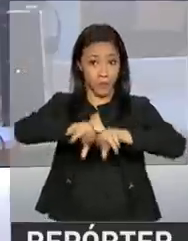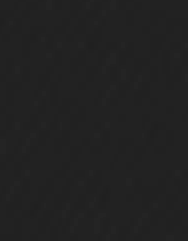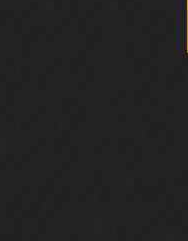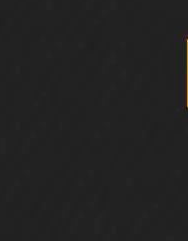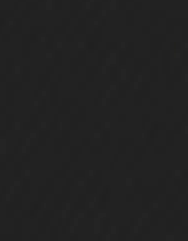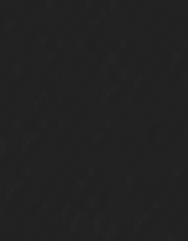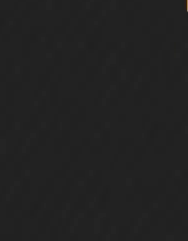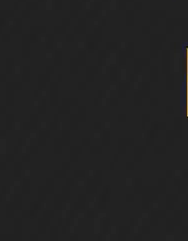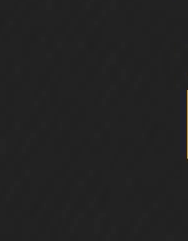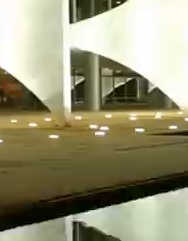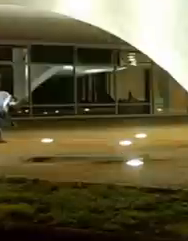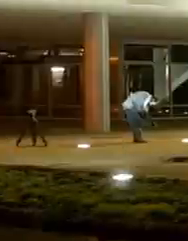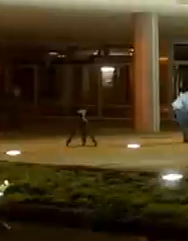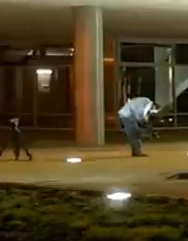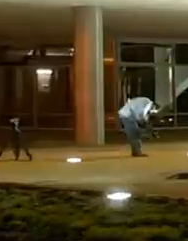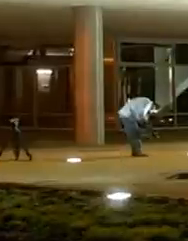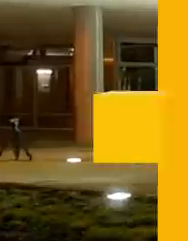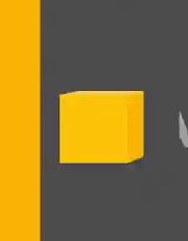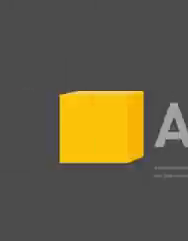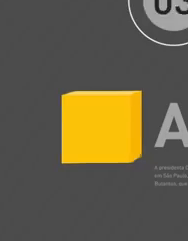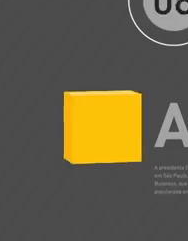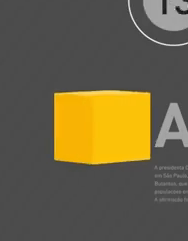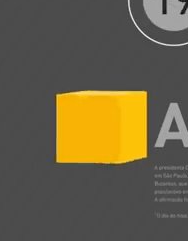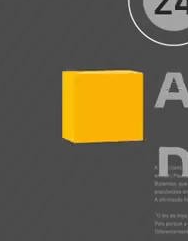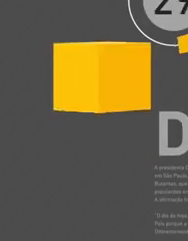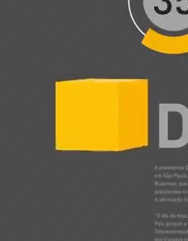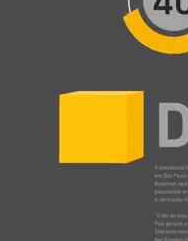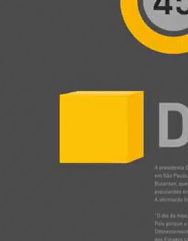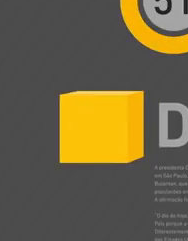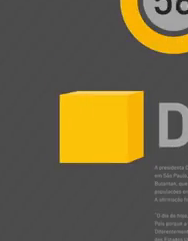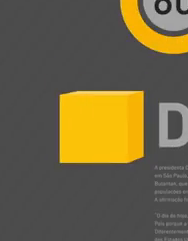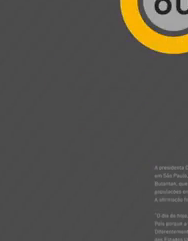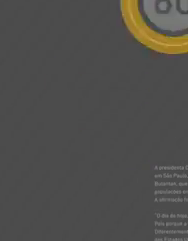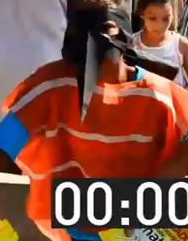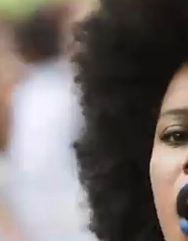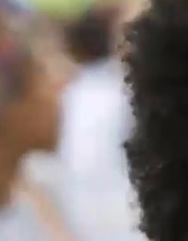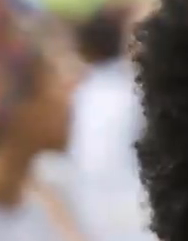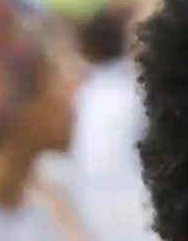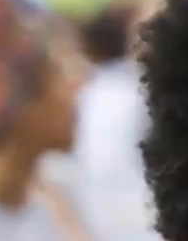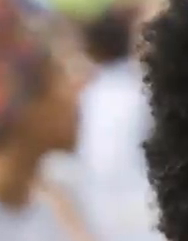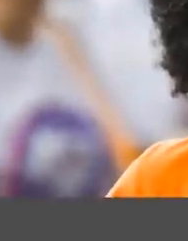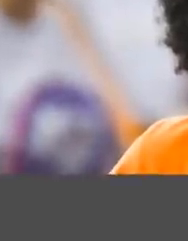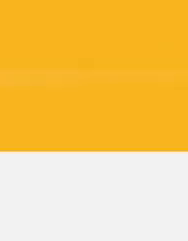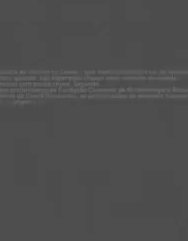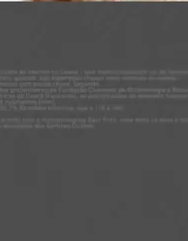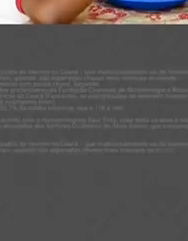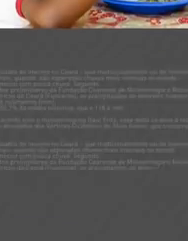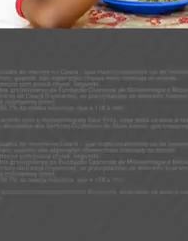sociais.